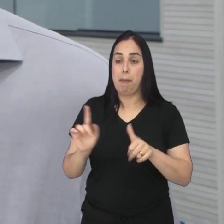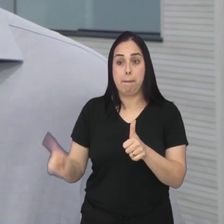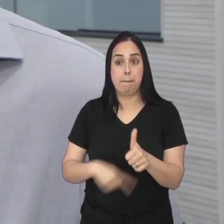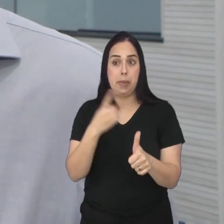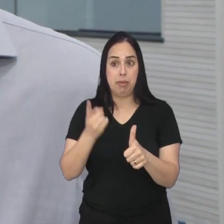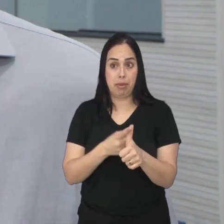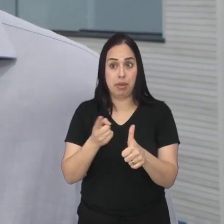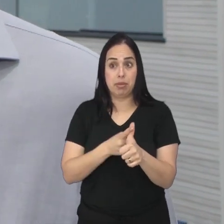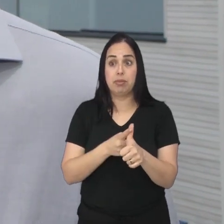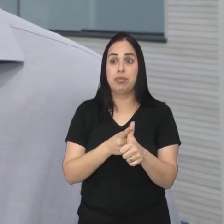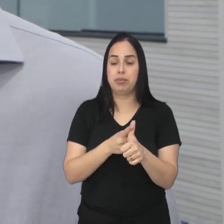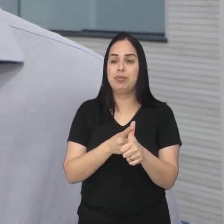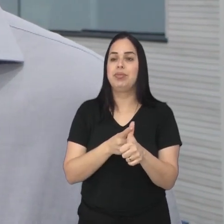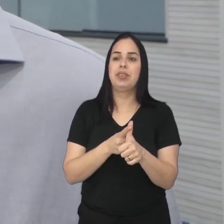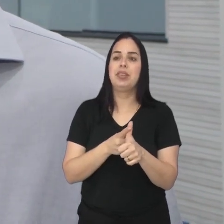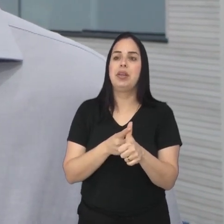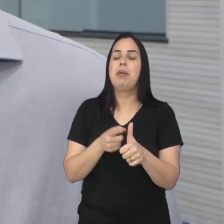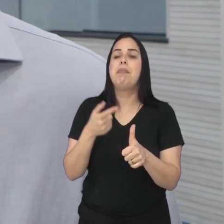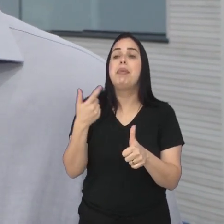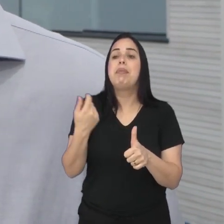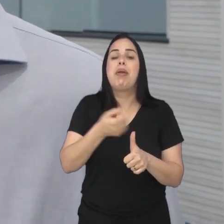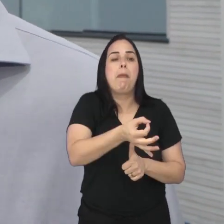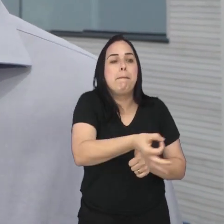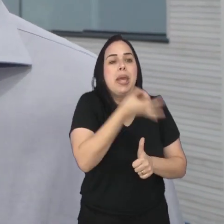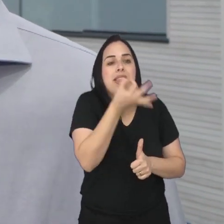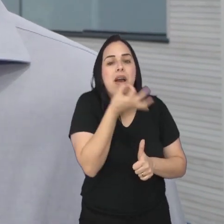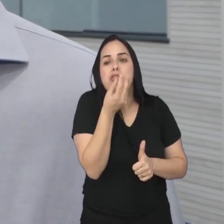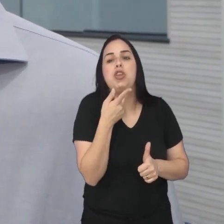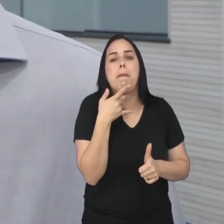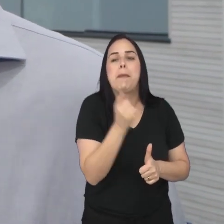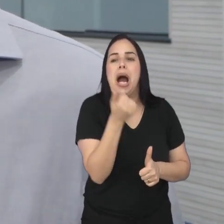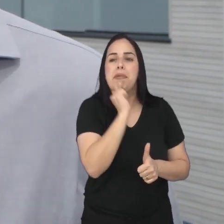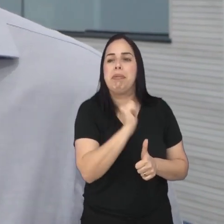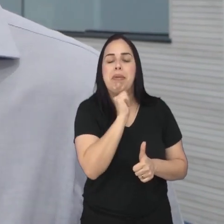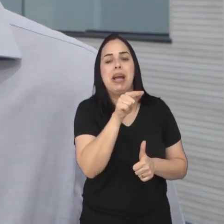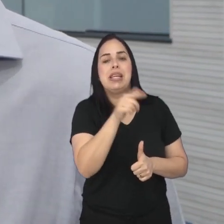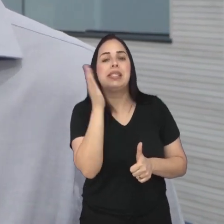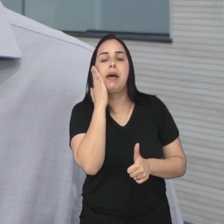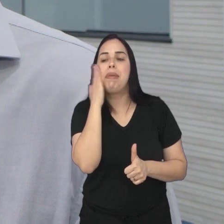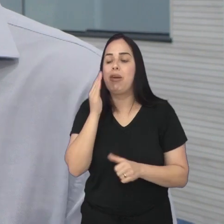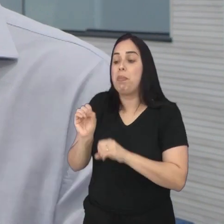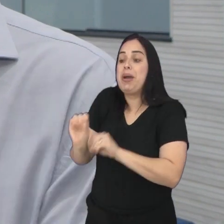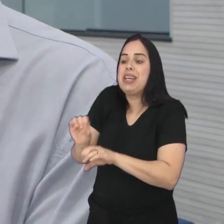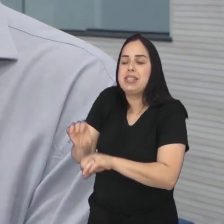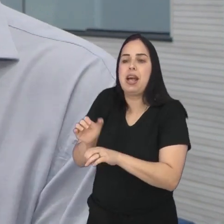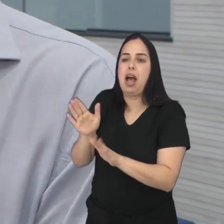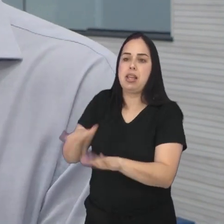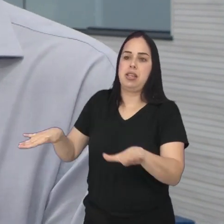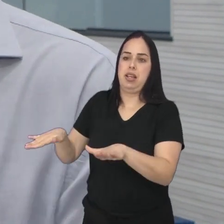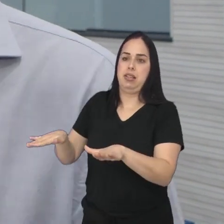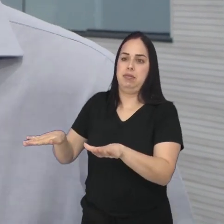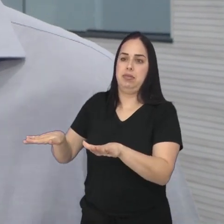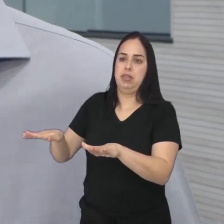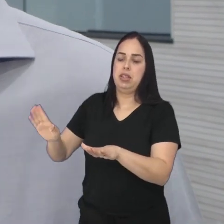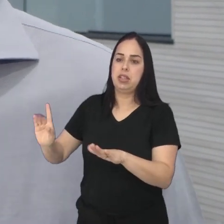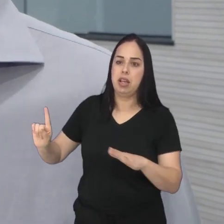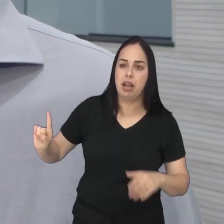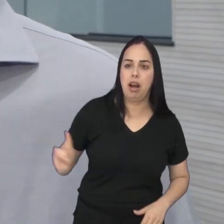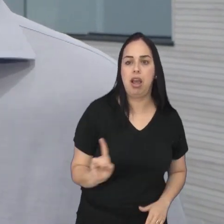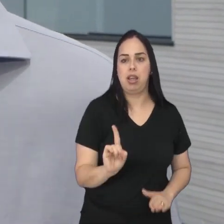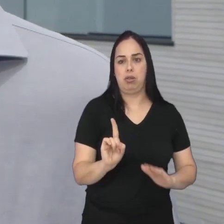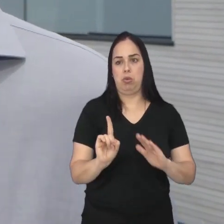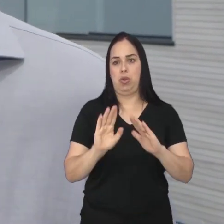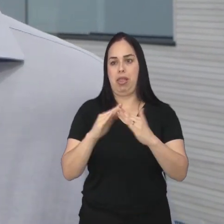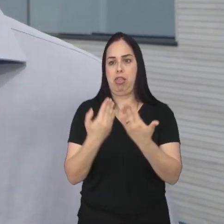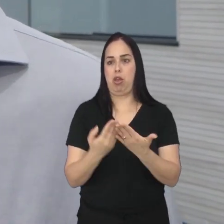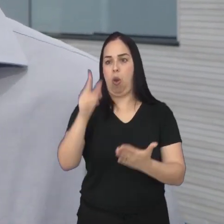inclusiva, primeiro momento você tem que ouvir os pais para saber como você vai educar essa criança que chegou até a